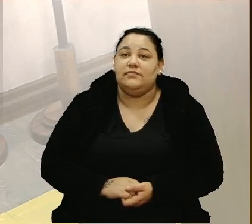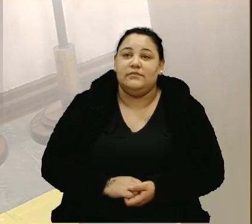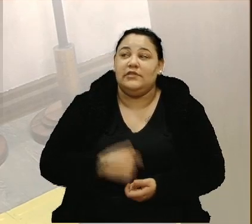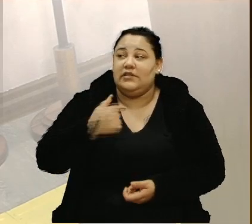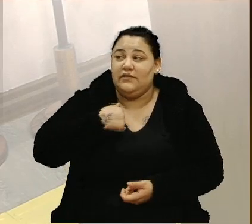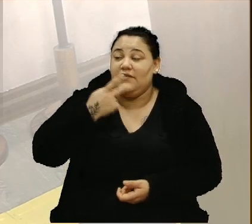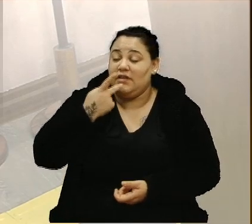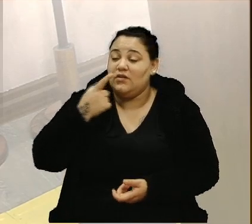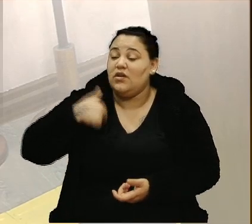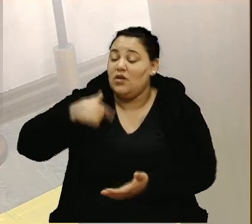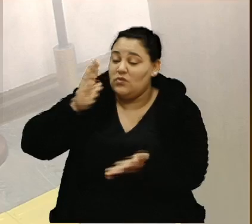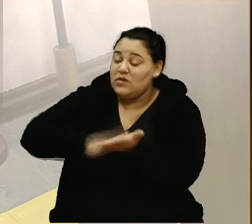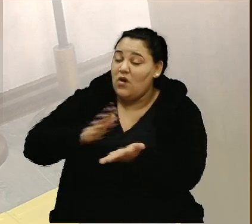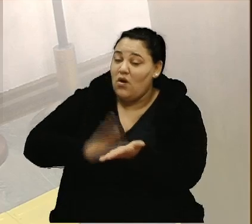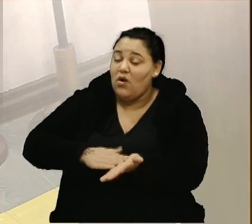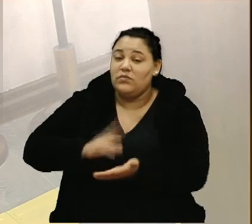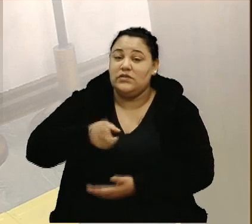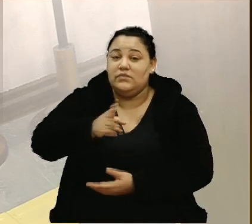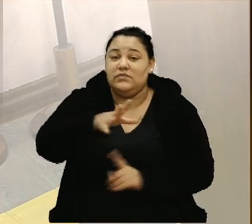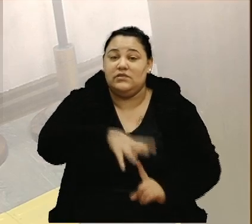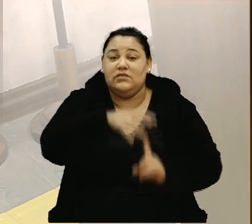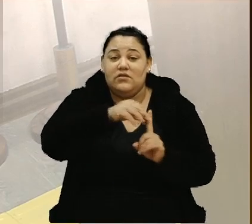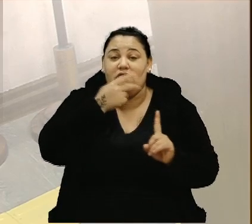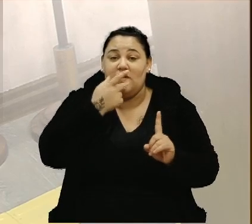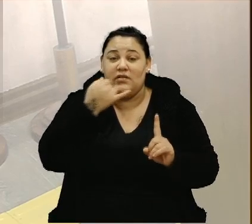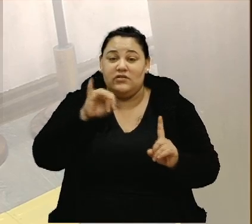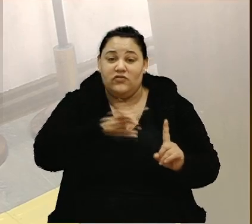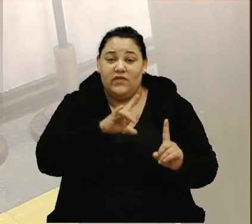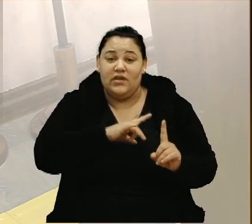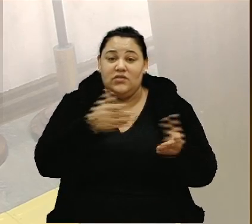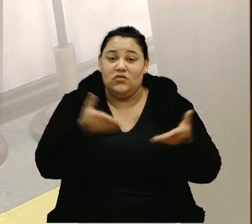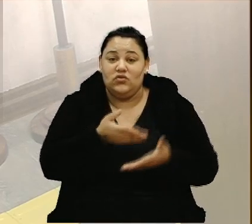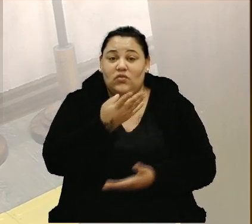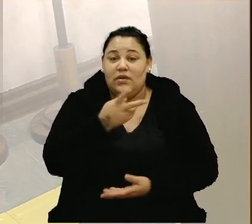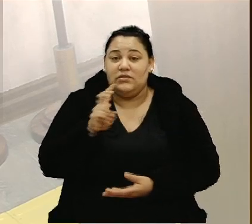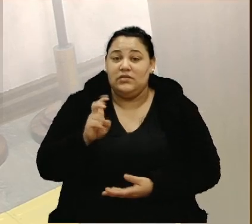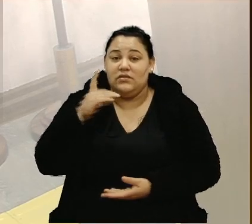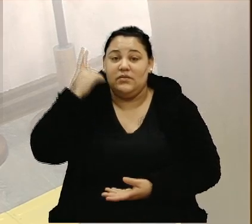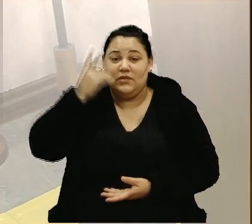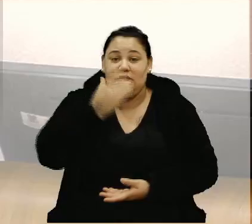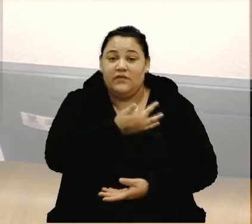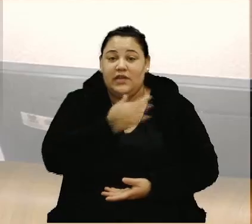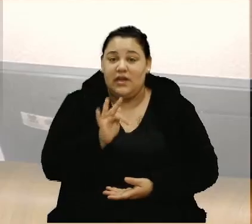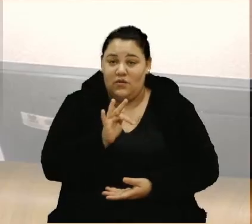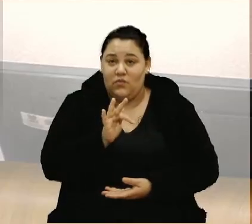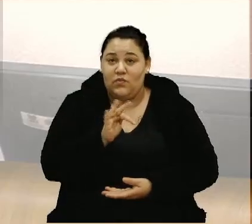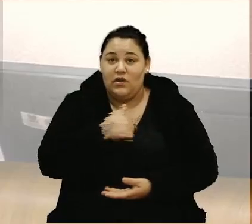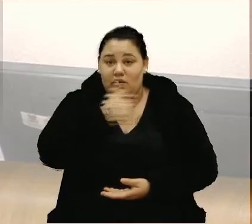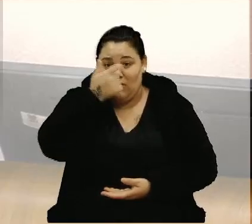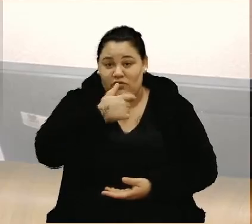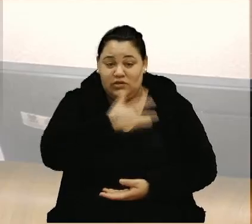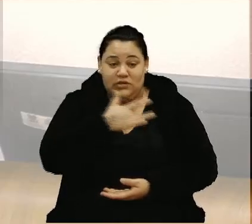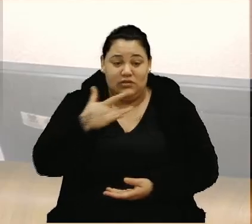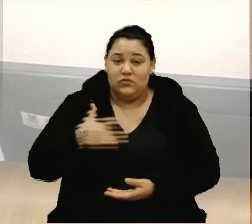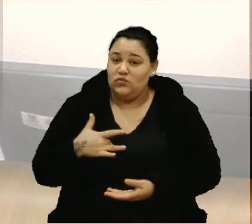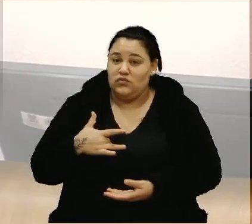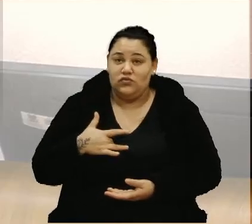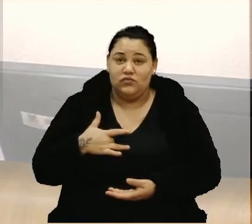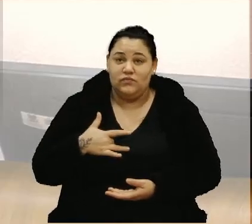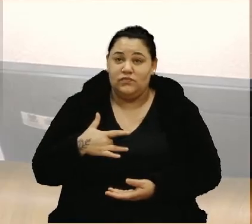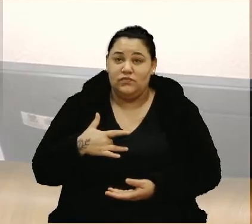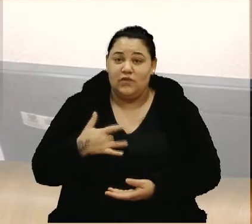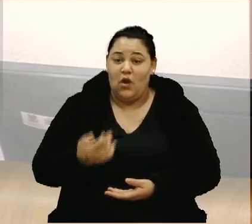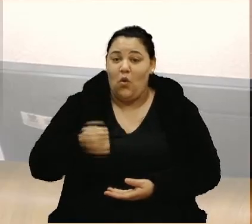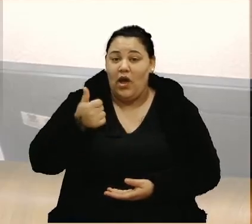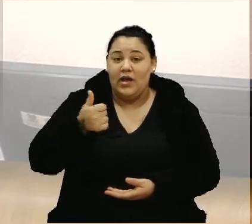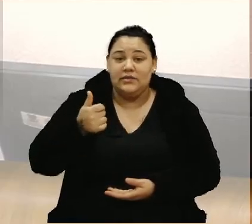aqui, sabe? E principalmente eu falo, se nós tivéssemos hoje 4, 5 deputados federais, talvez a questão da saúde nós já teríamos praticamente